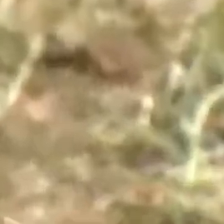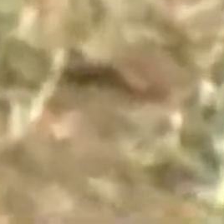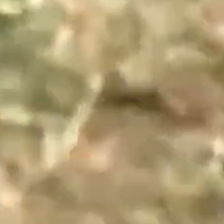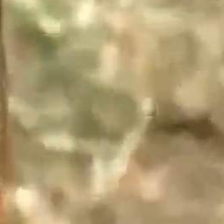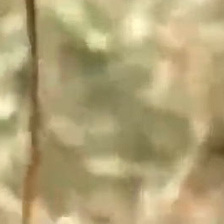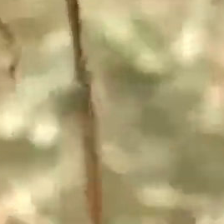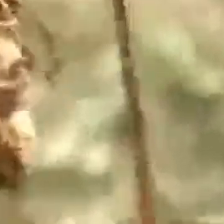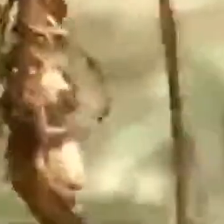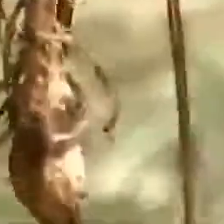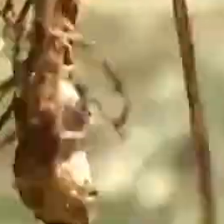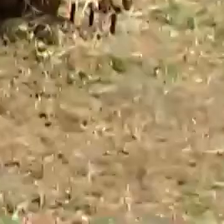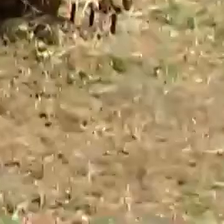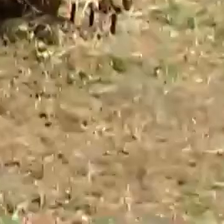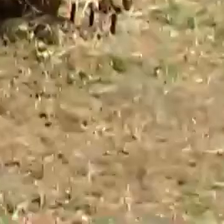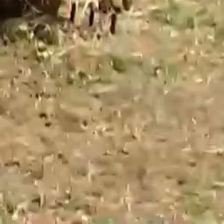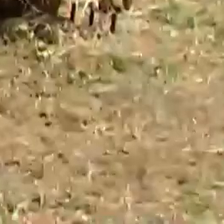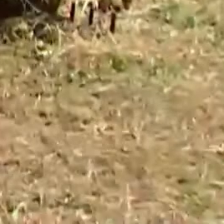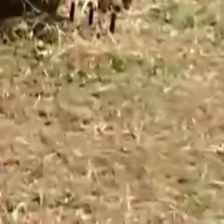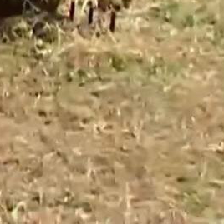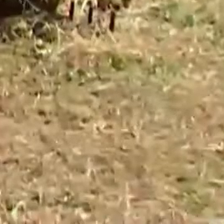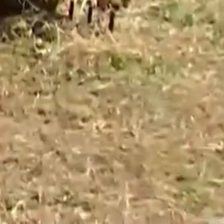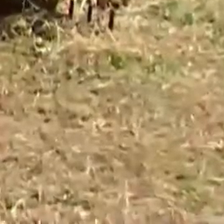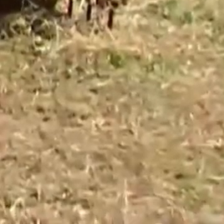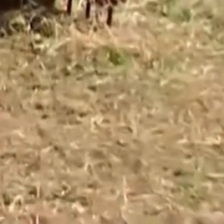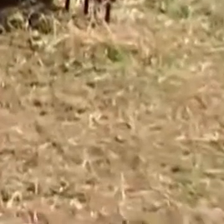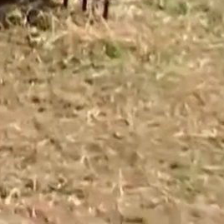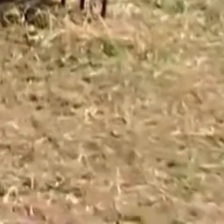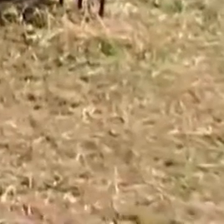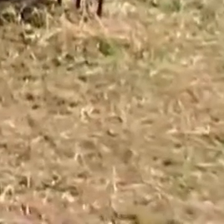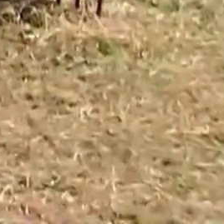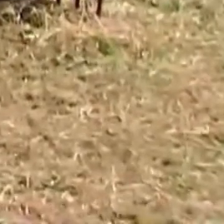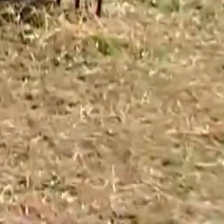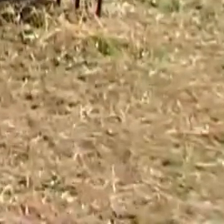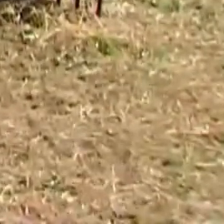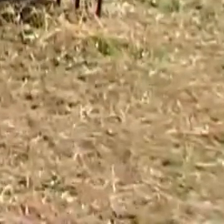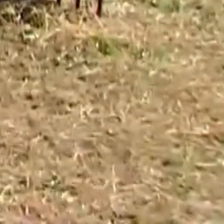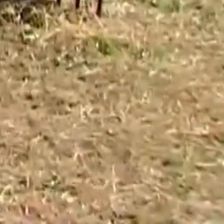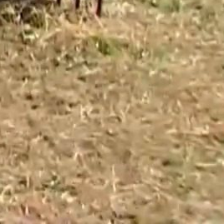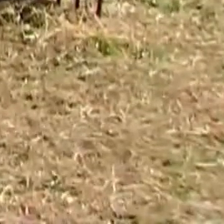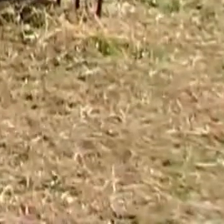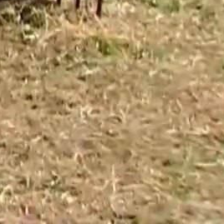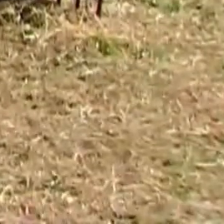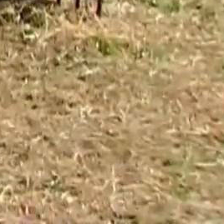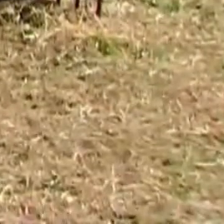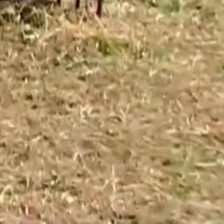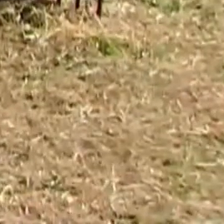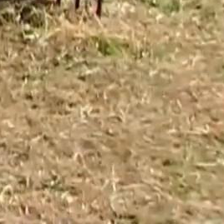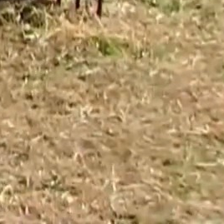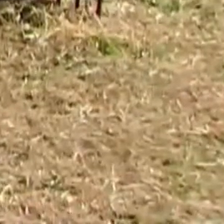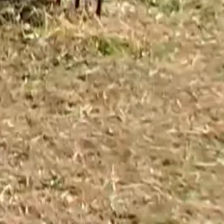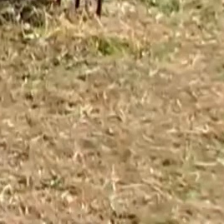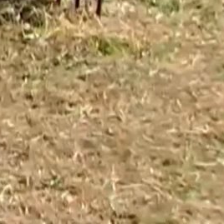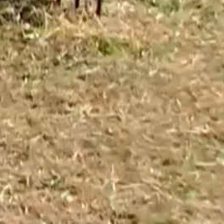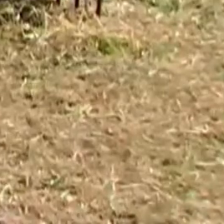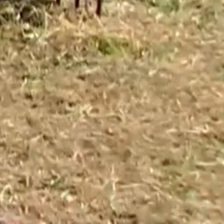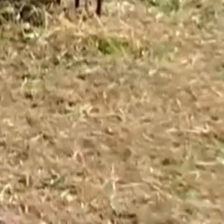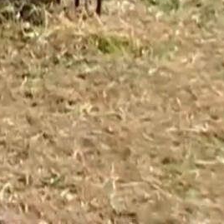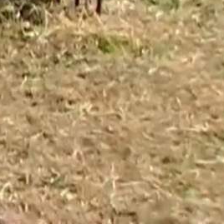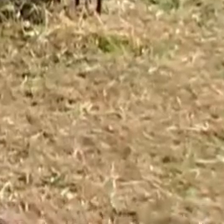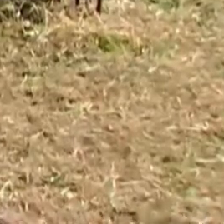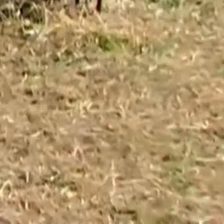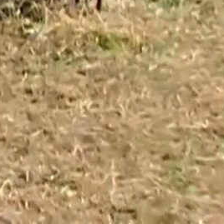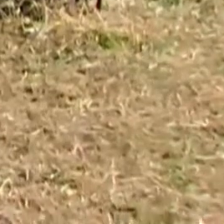escondem debaixo da terra. Olhando assim de fora, parece uma planta comum de decoração, né? Mas isso aqui